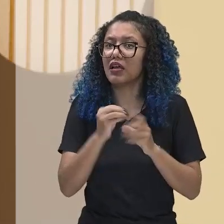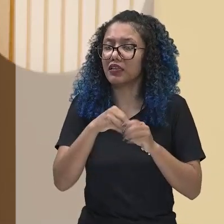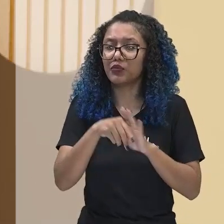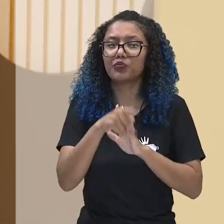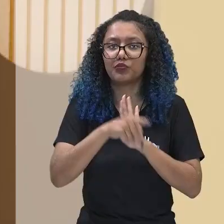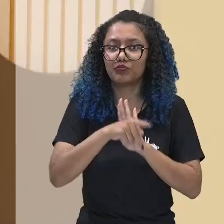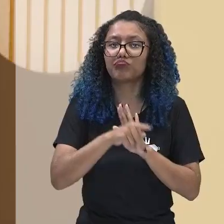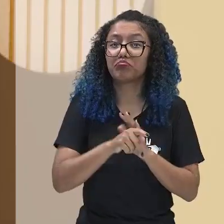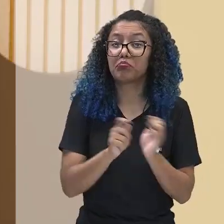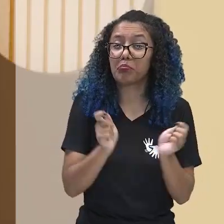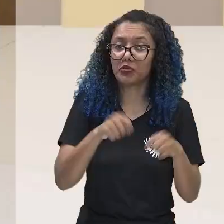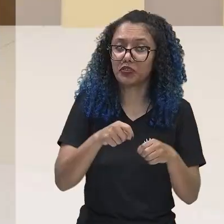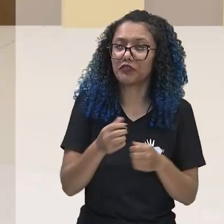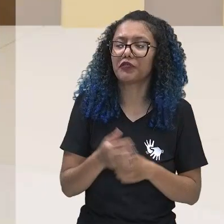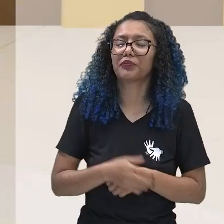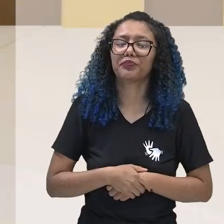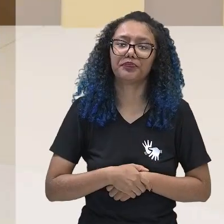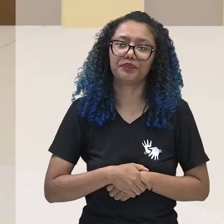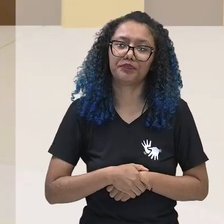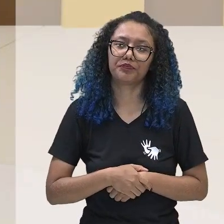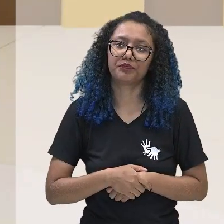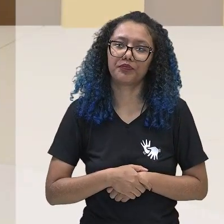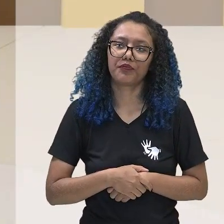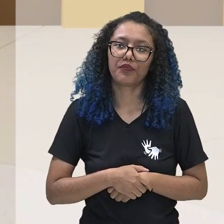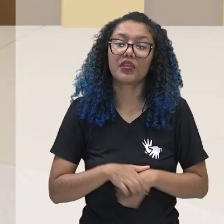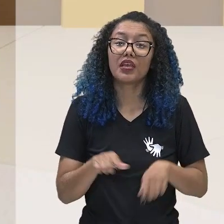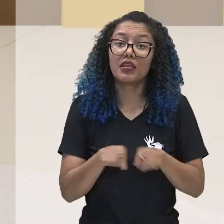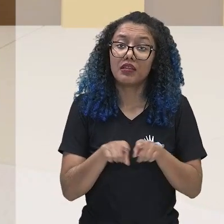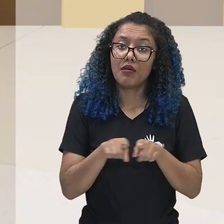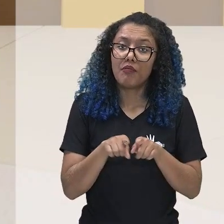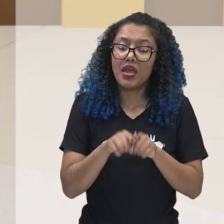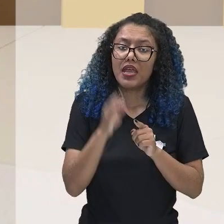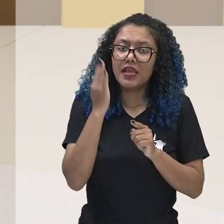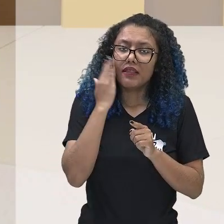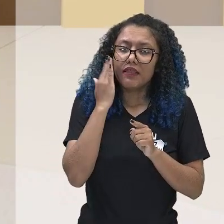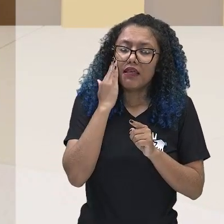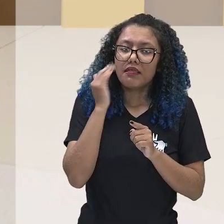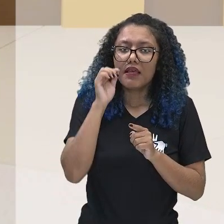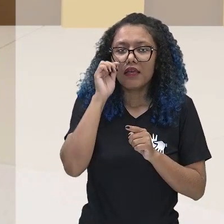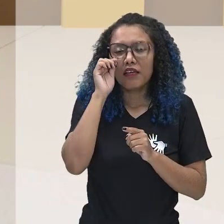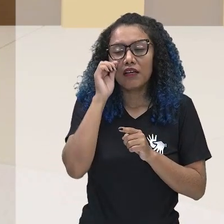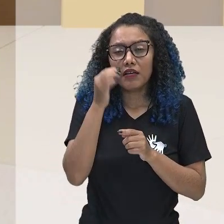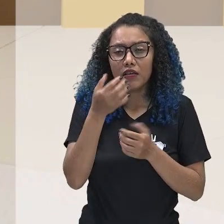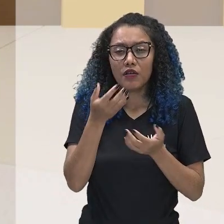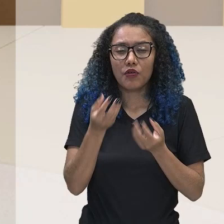vida. Bom, compreender aí a importância, né, da relação